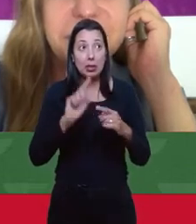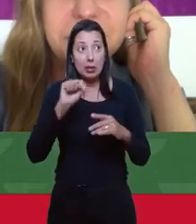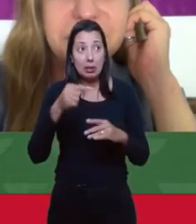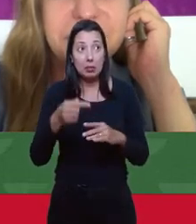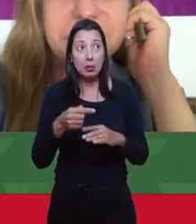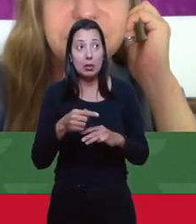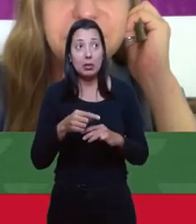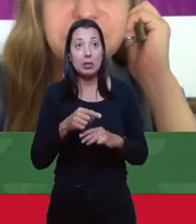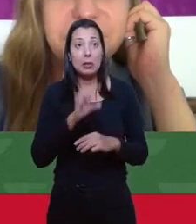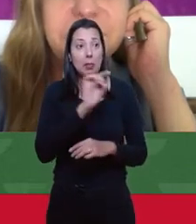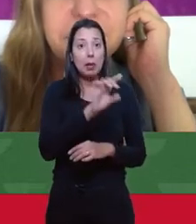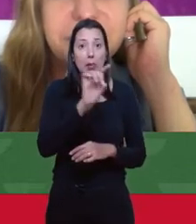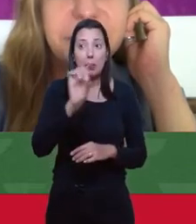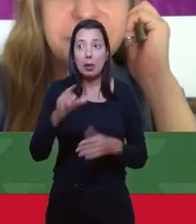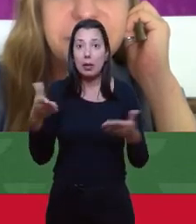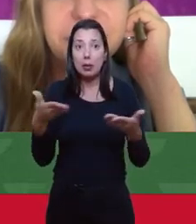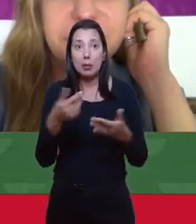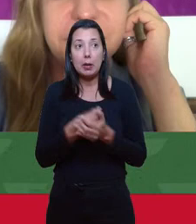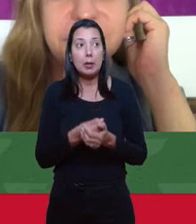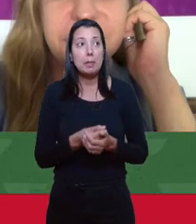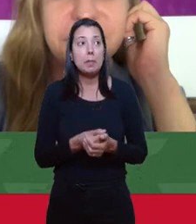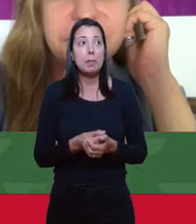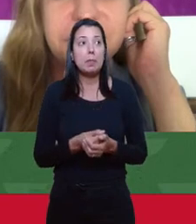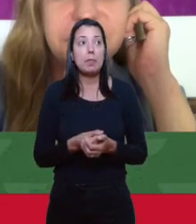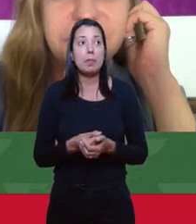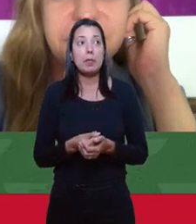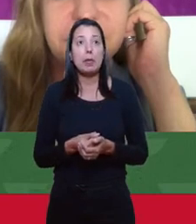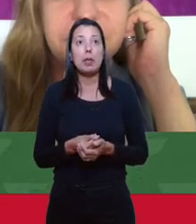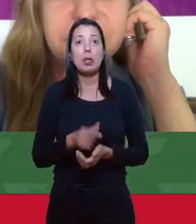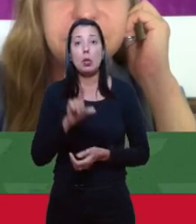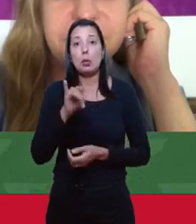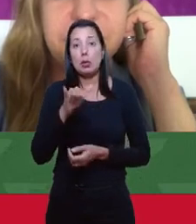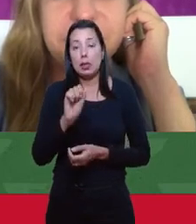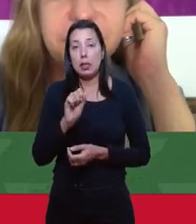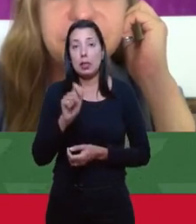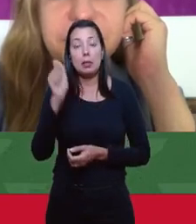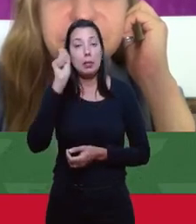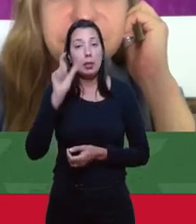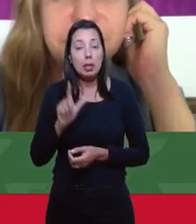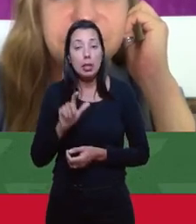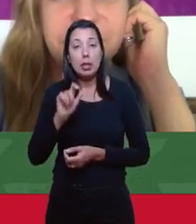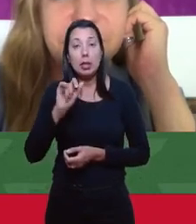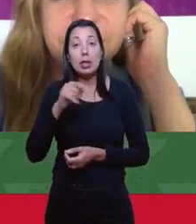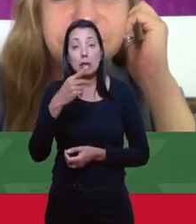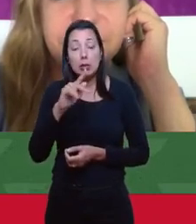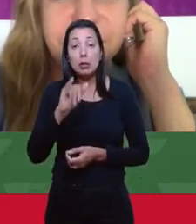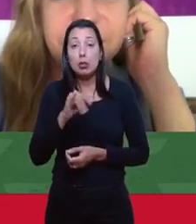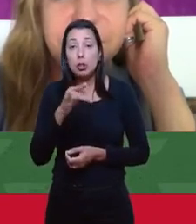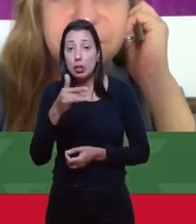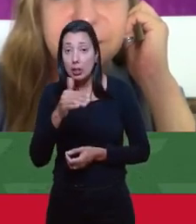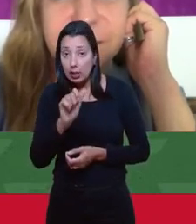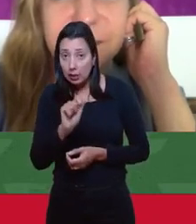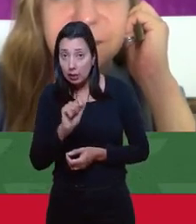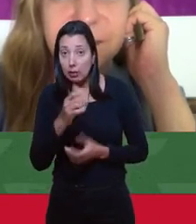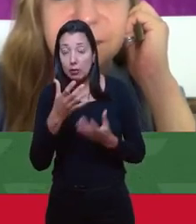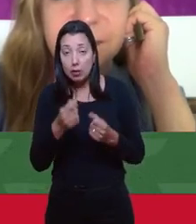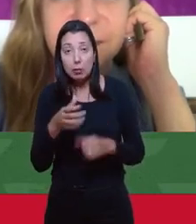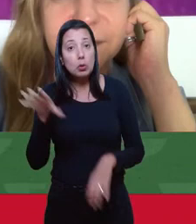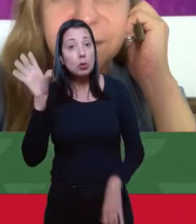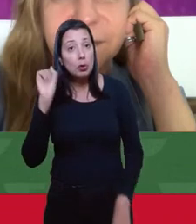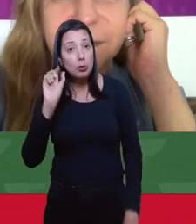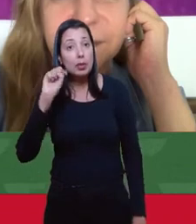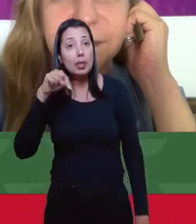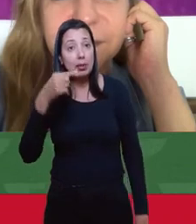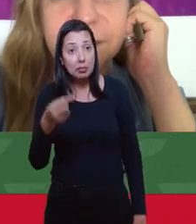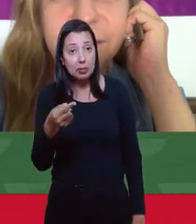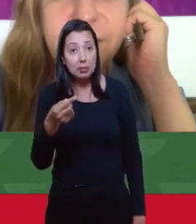do recado de cada um agora, tanto da Luiziane, da Maria do Rosário e o teu recado, Janaína, nós vamos ouvir